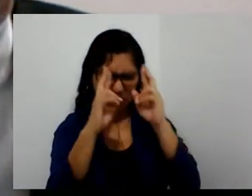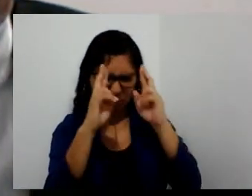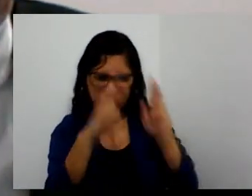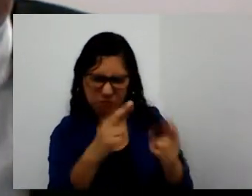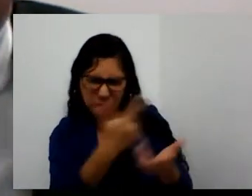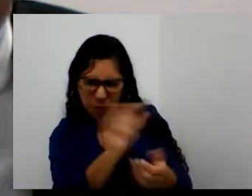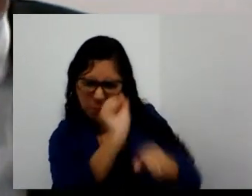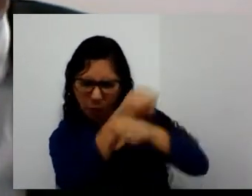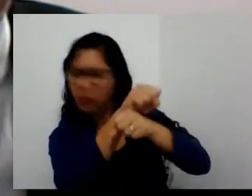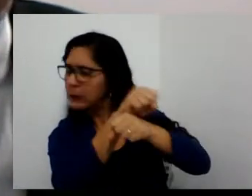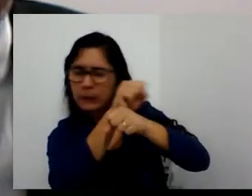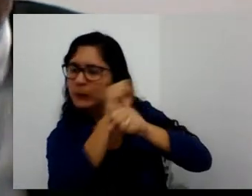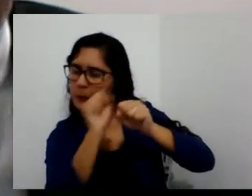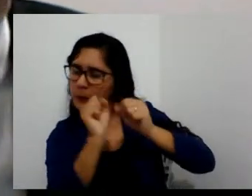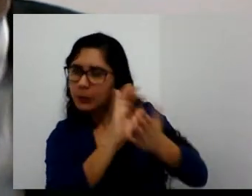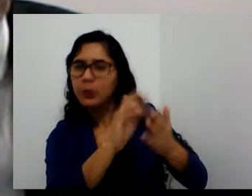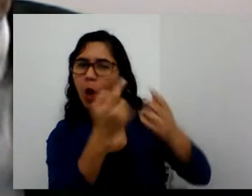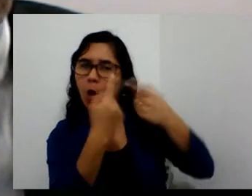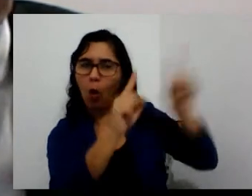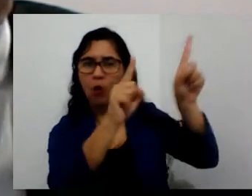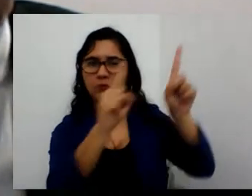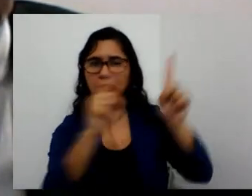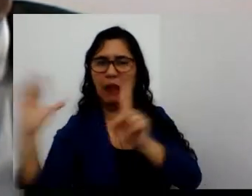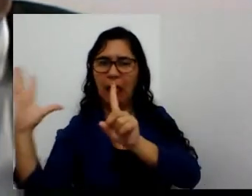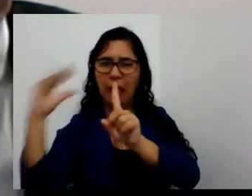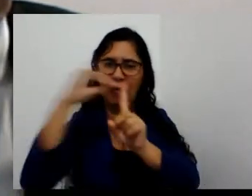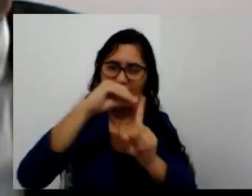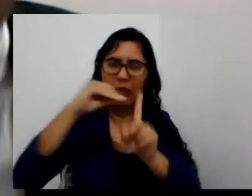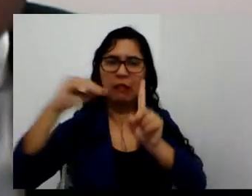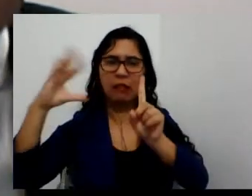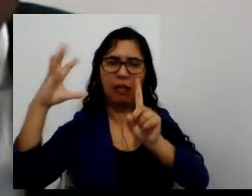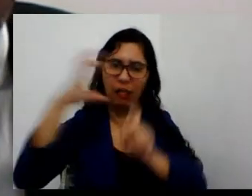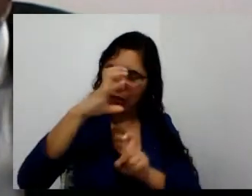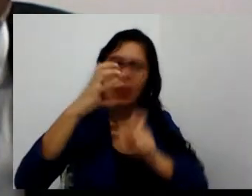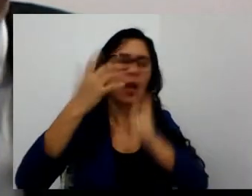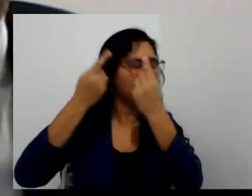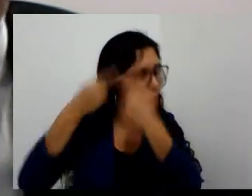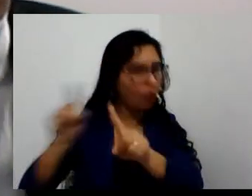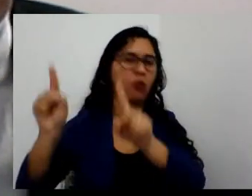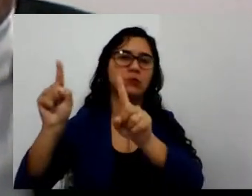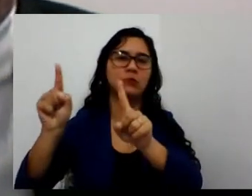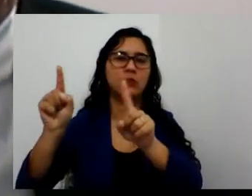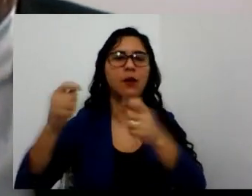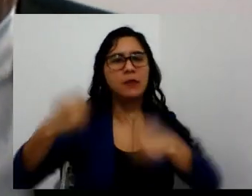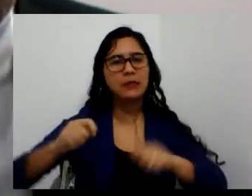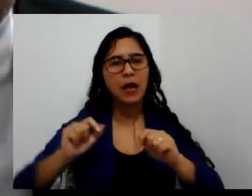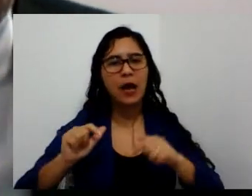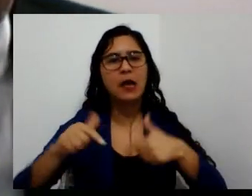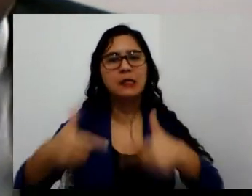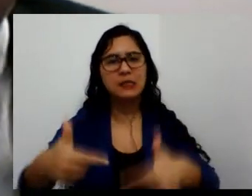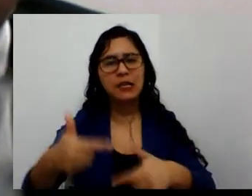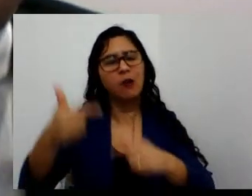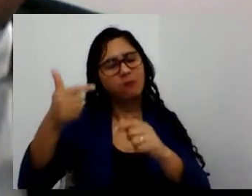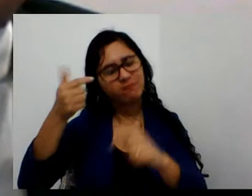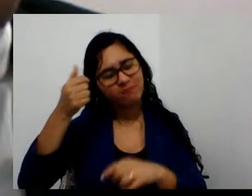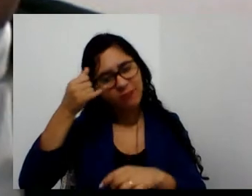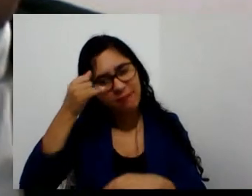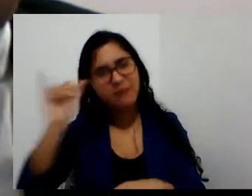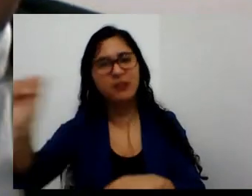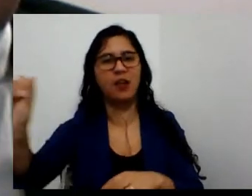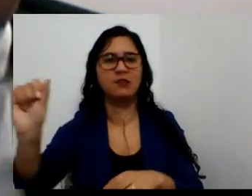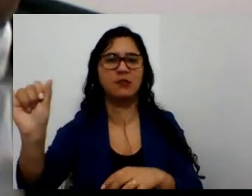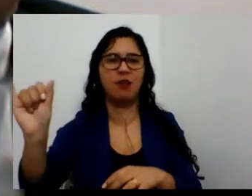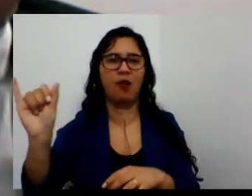desrespeito, discriminação, assédio, ações preventivas, investigação implacável,